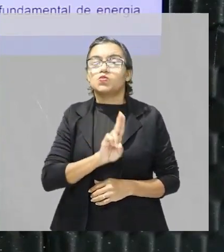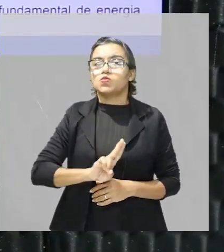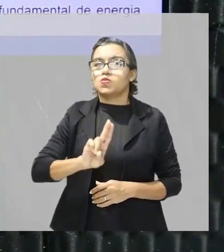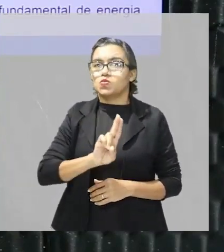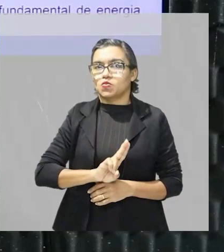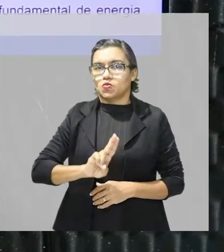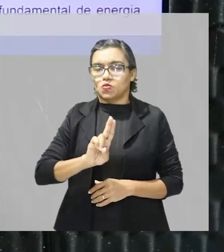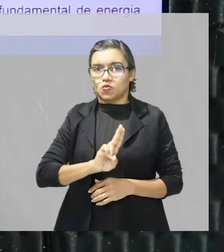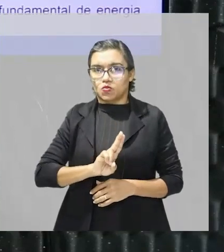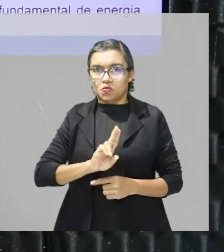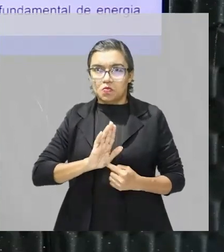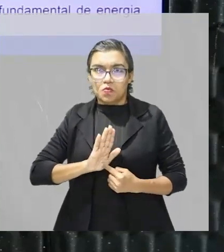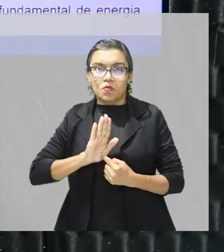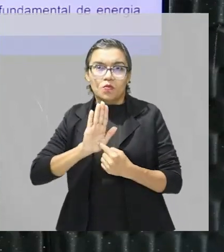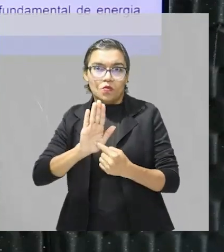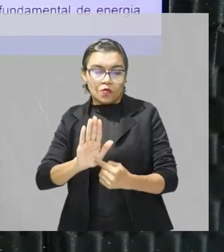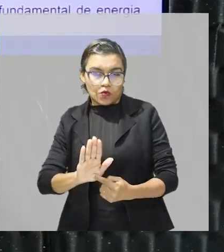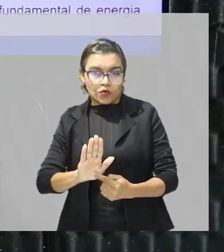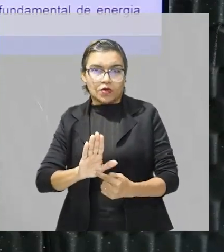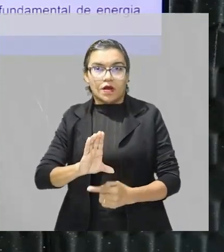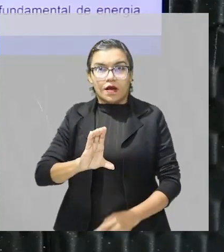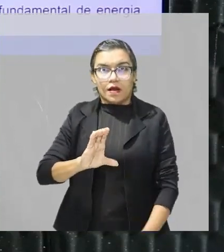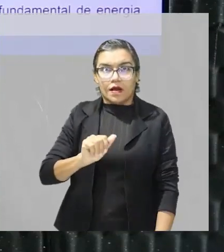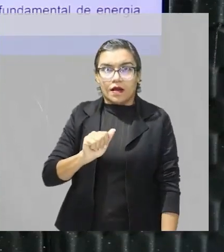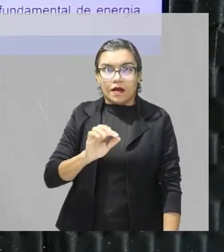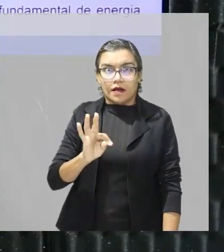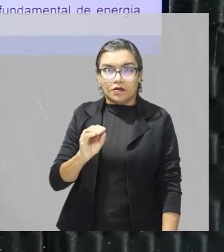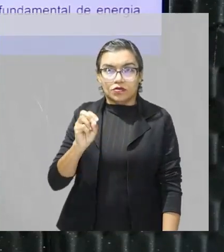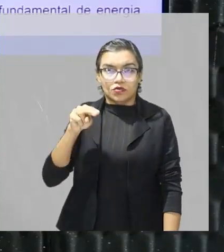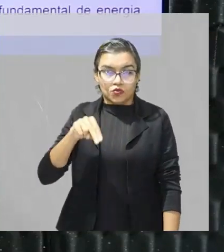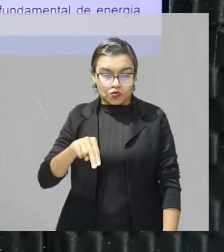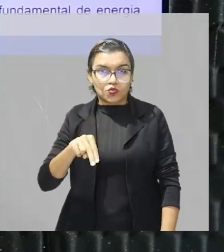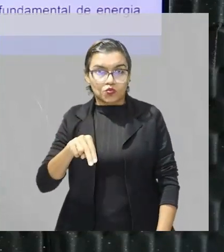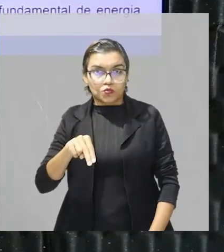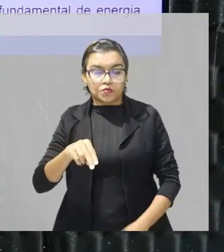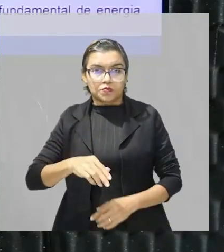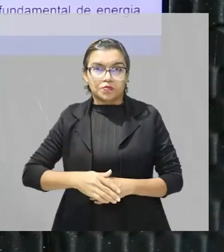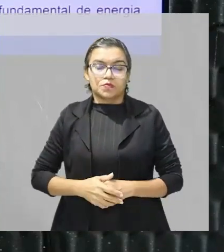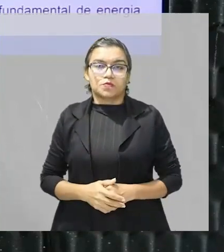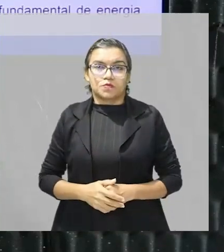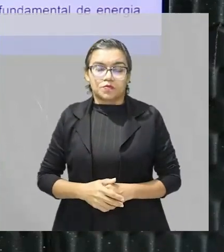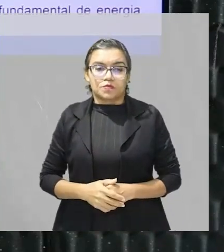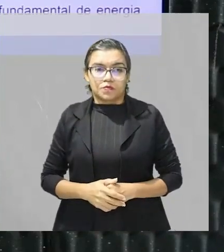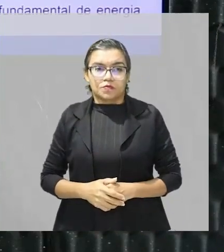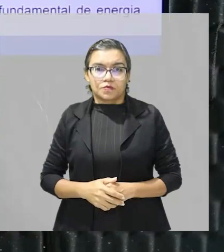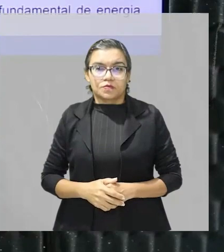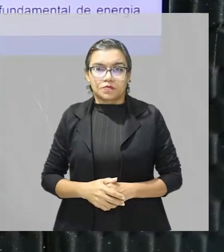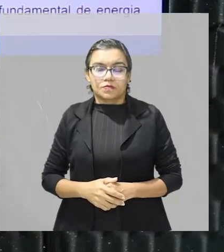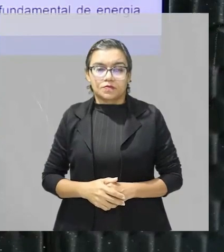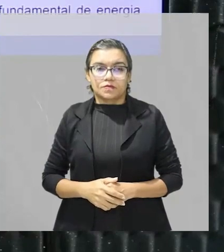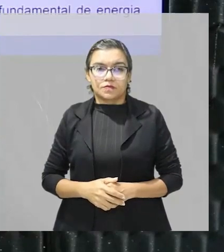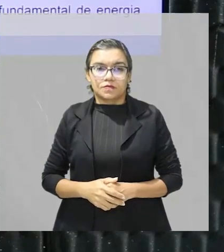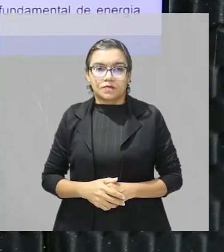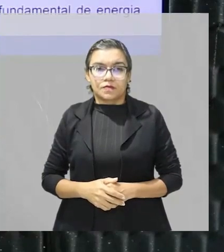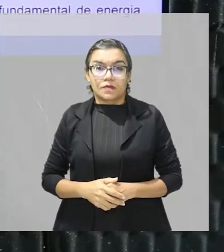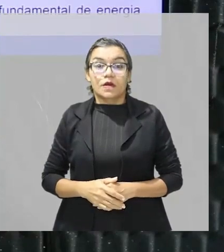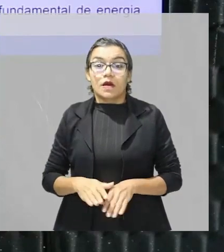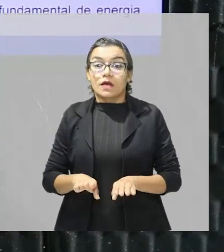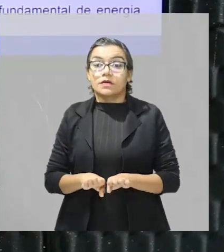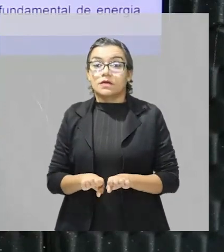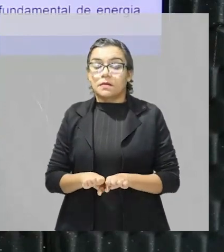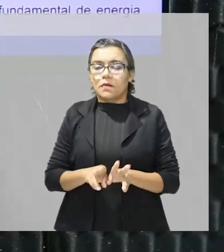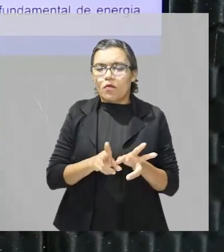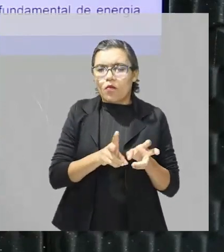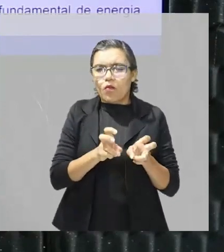uma amostra de um de um cátion metálico de um metal certo na chama do bico de buço e